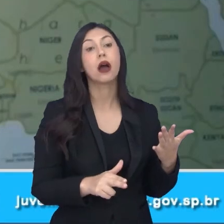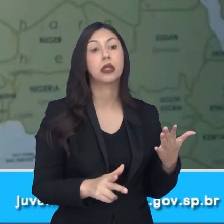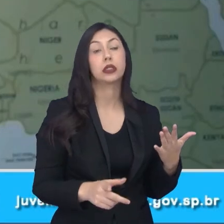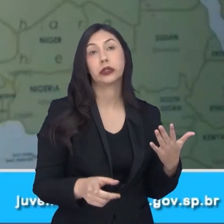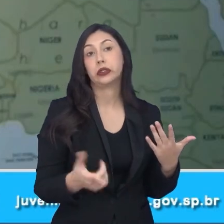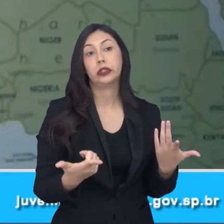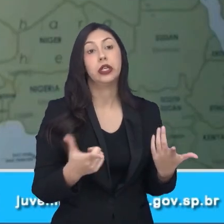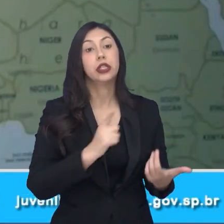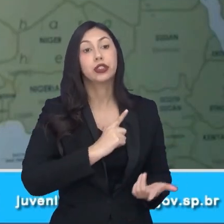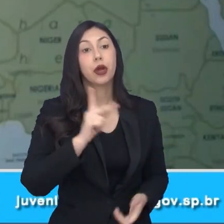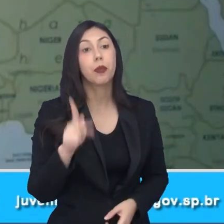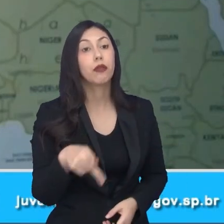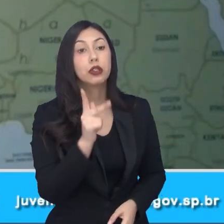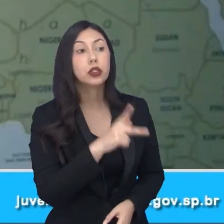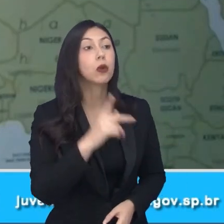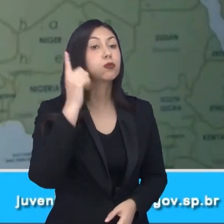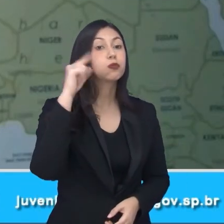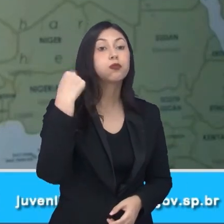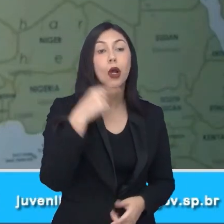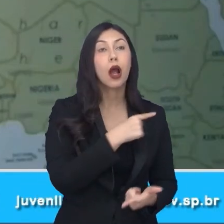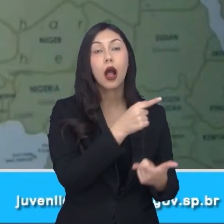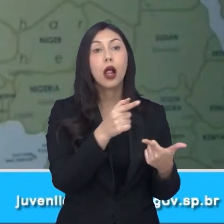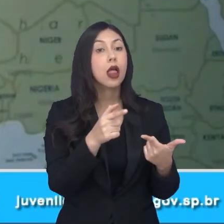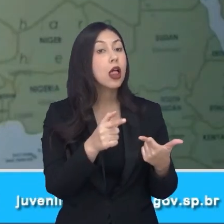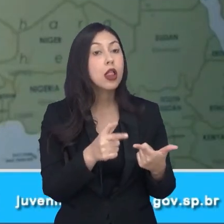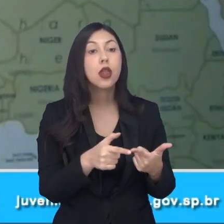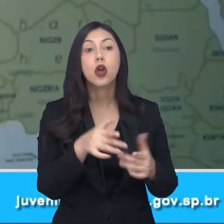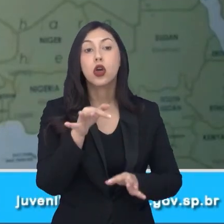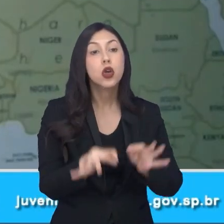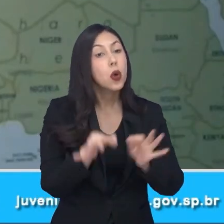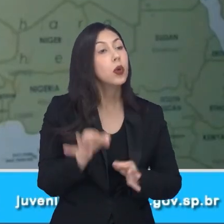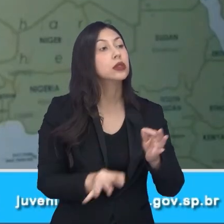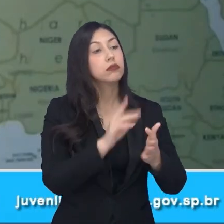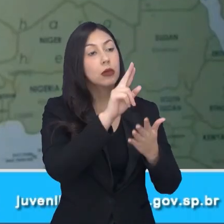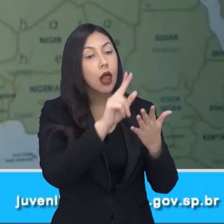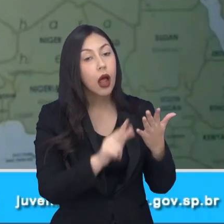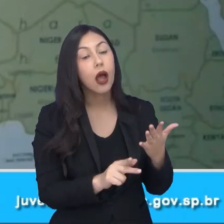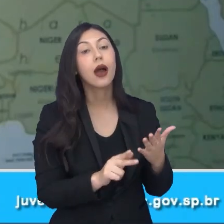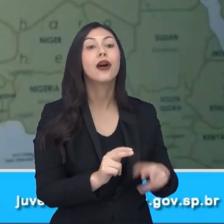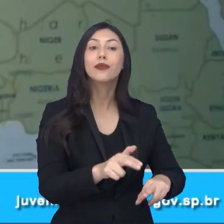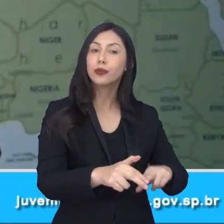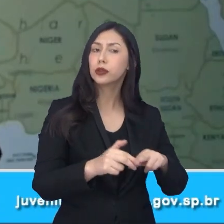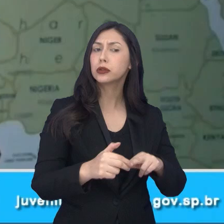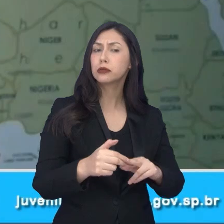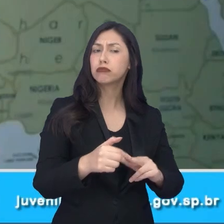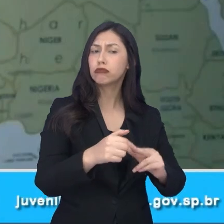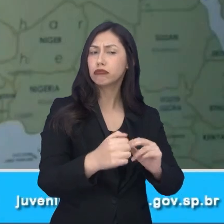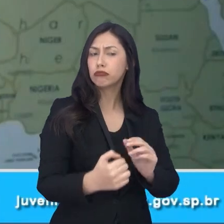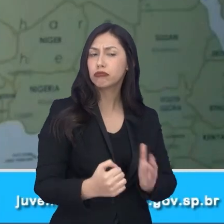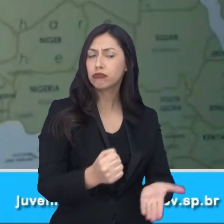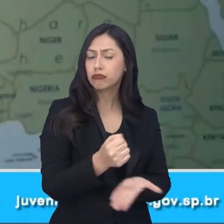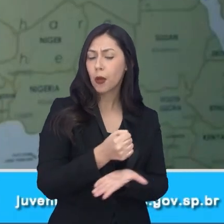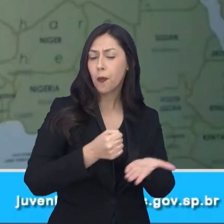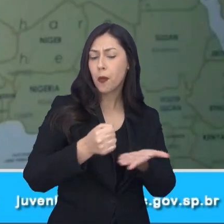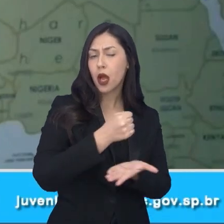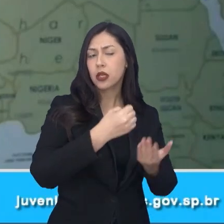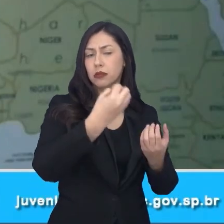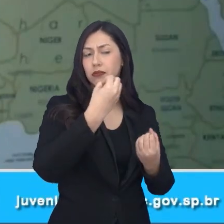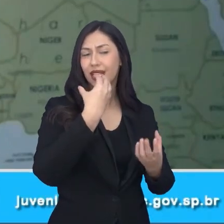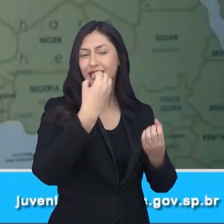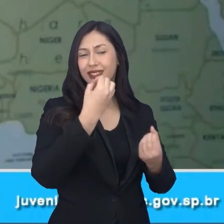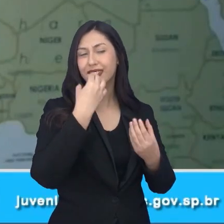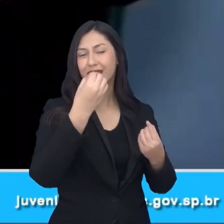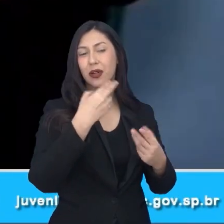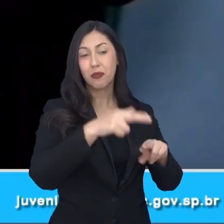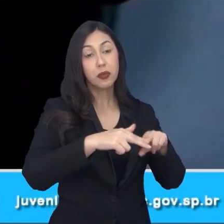promotores, procuradores de justiça. Então, a Univap, vamos dizer, me deu todo esse background, né? Me ensinou, me ajudou a chegar onde